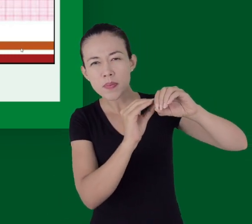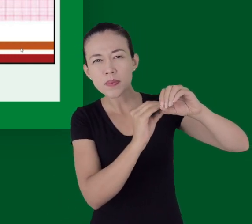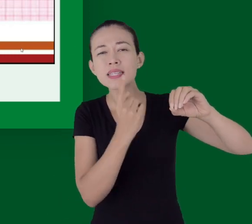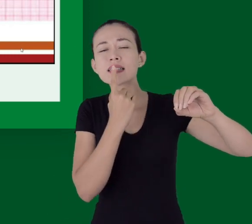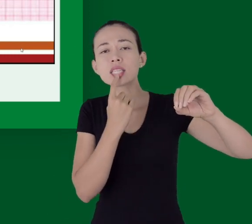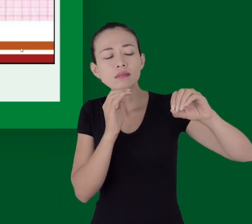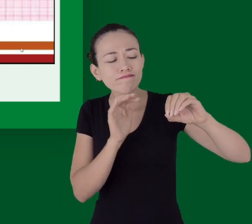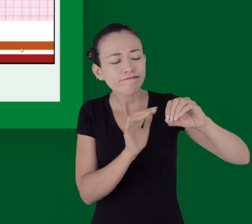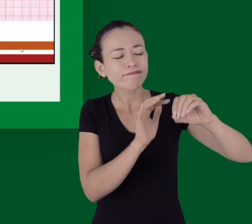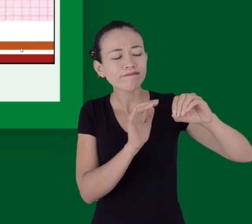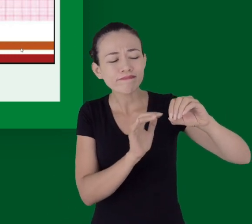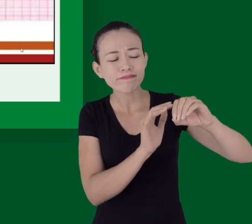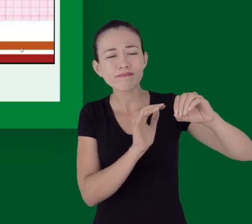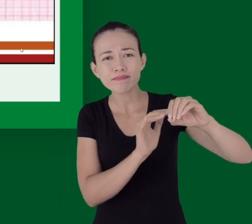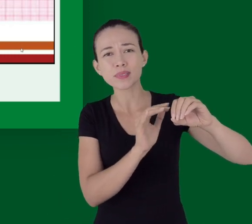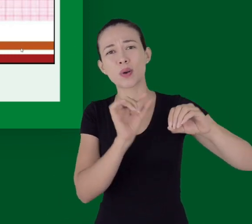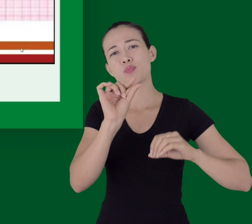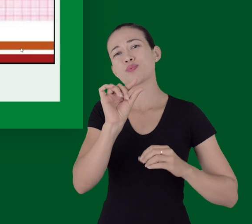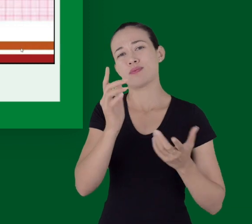parede inferior, tá?